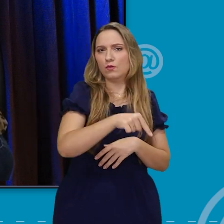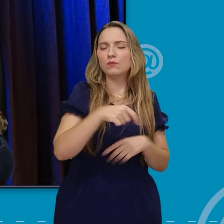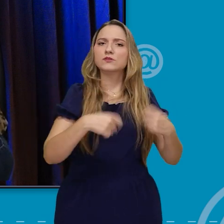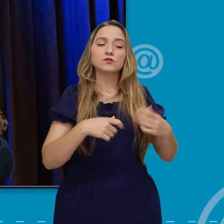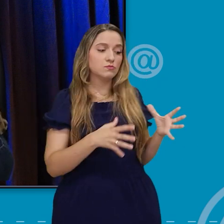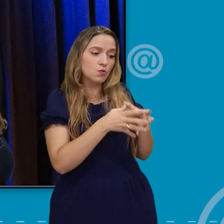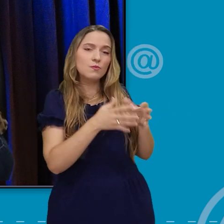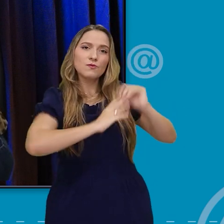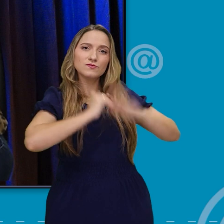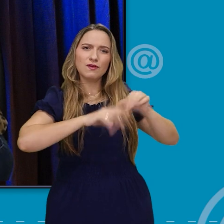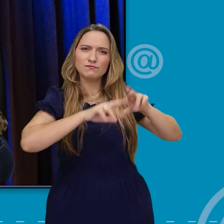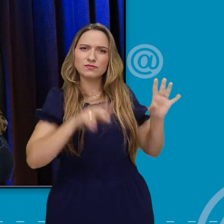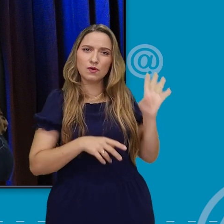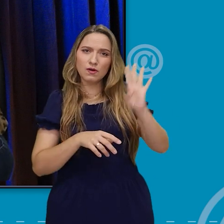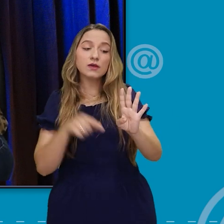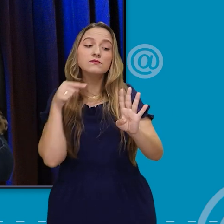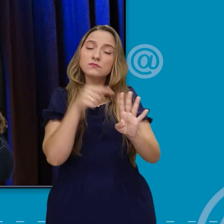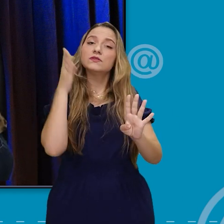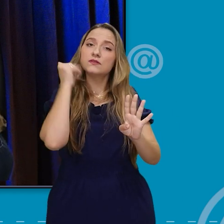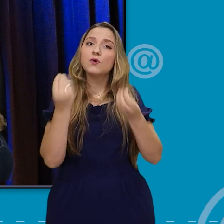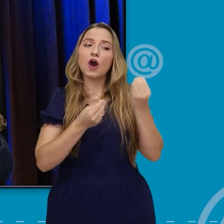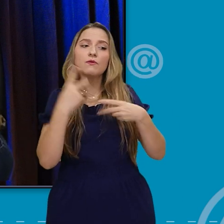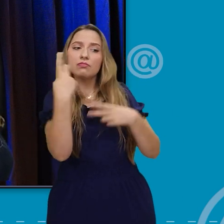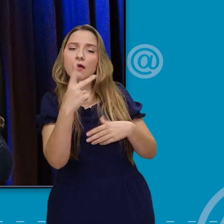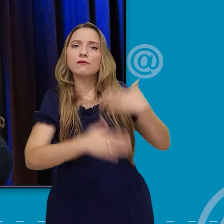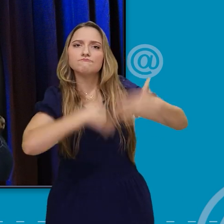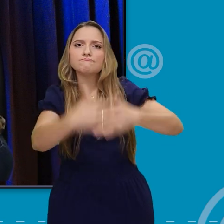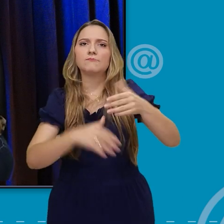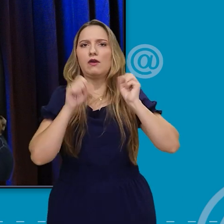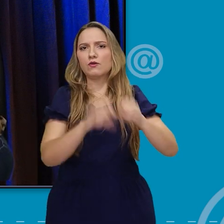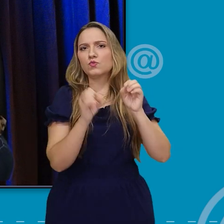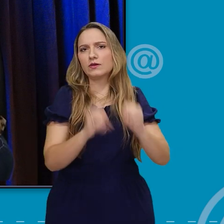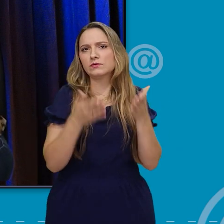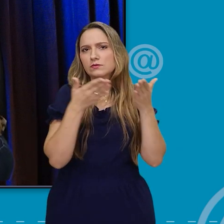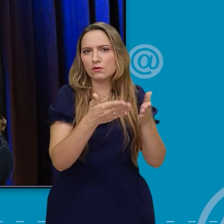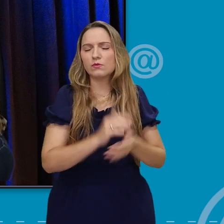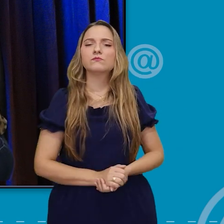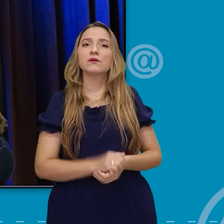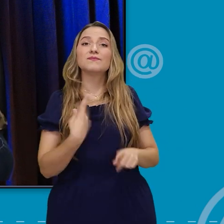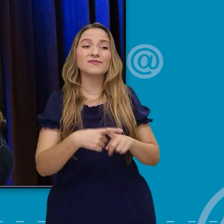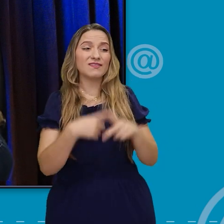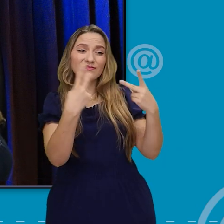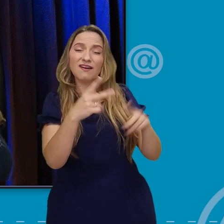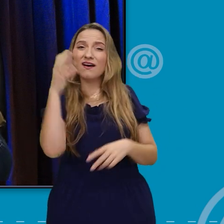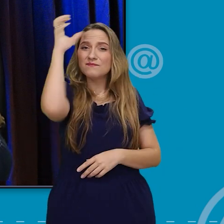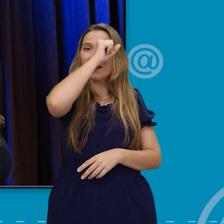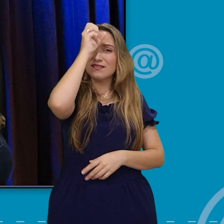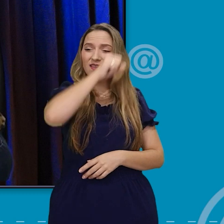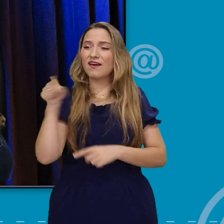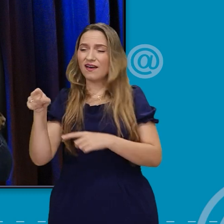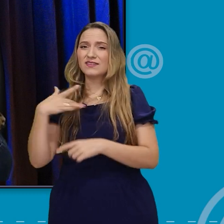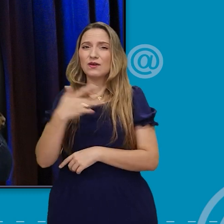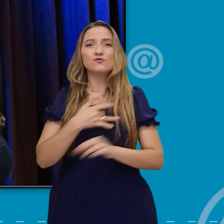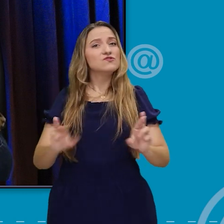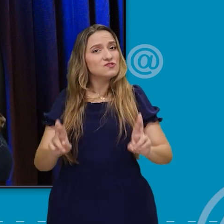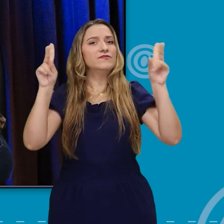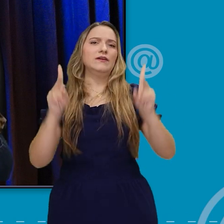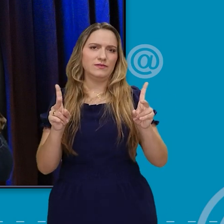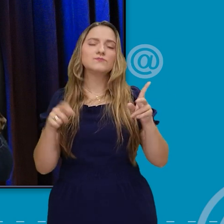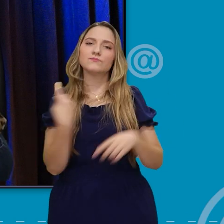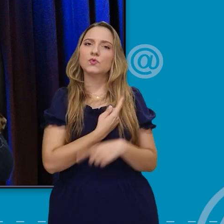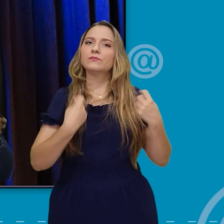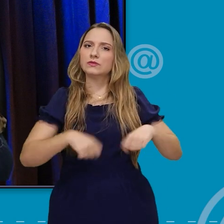multi aqui, formada e especializada, para olhar a criança no contexto educacional. Porque o que ela precisa na educação é diferente do que ela precisa na saúde. Então a